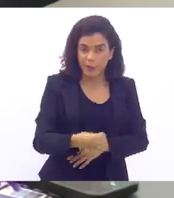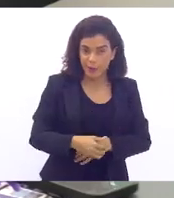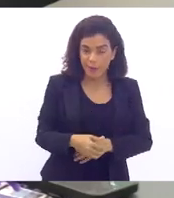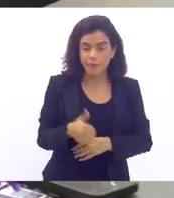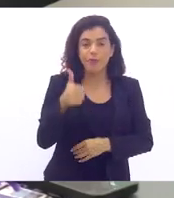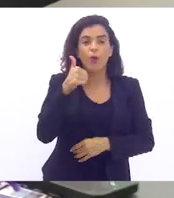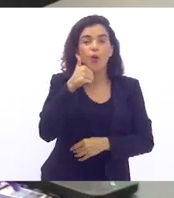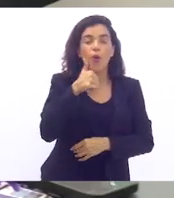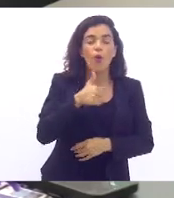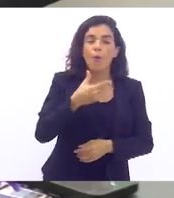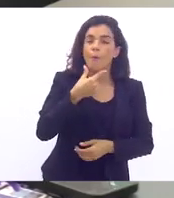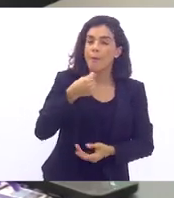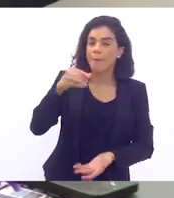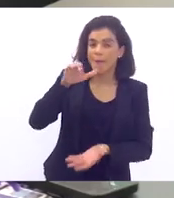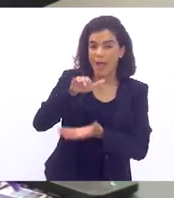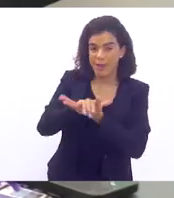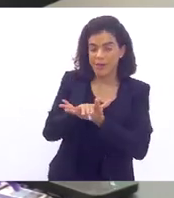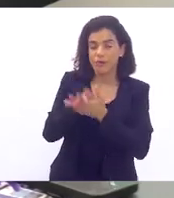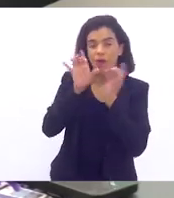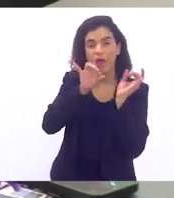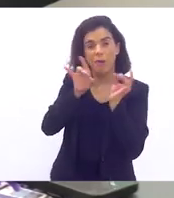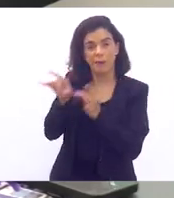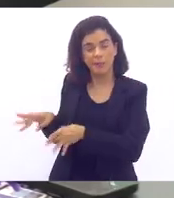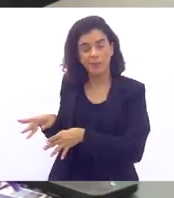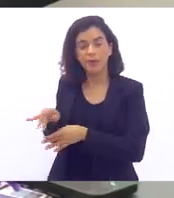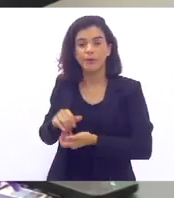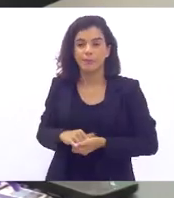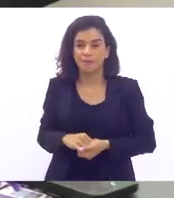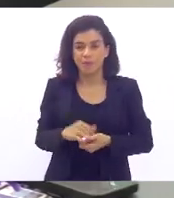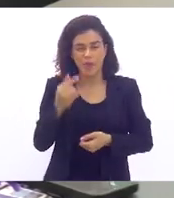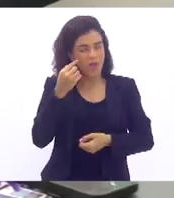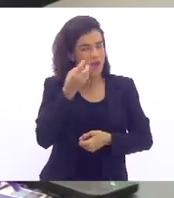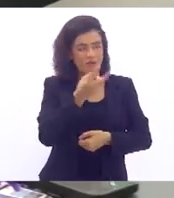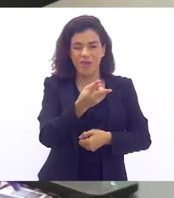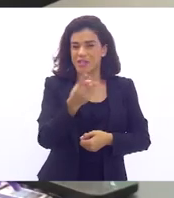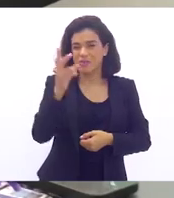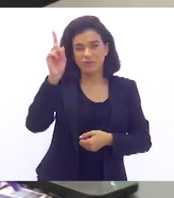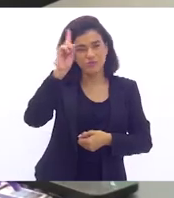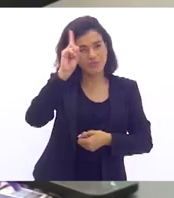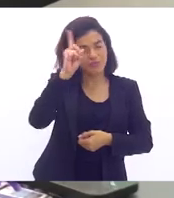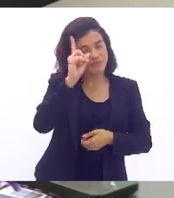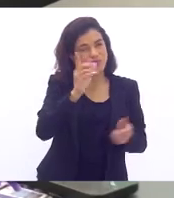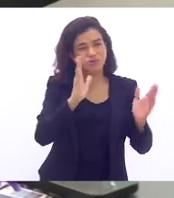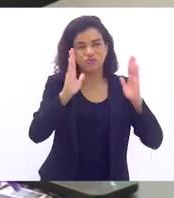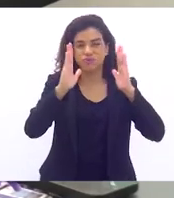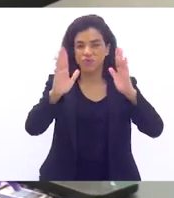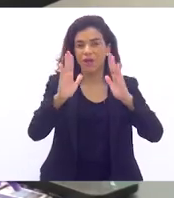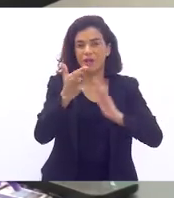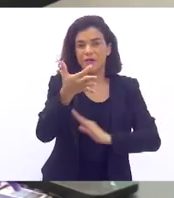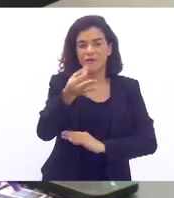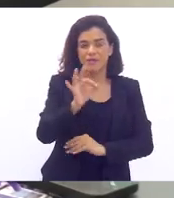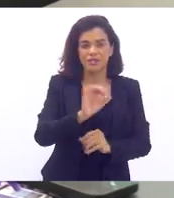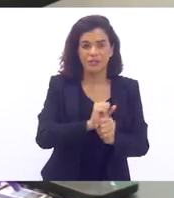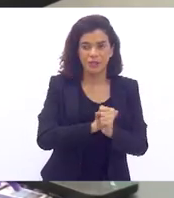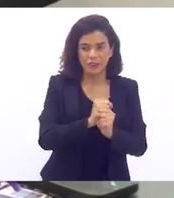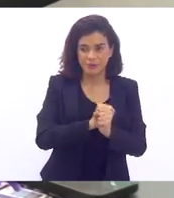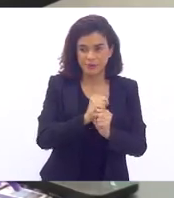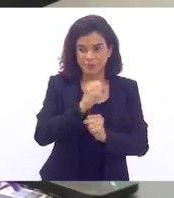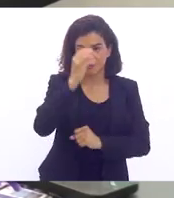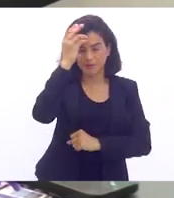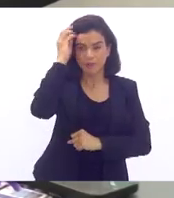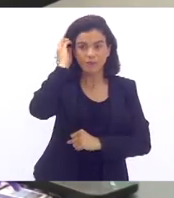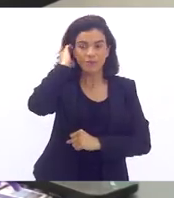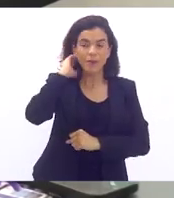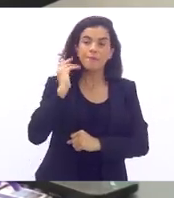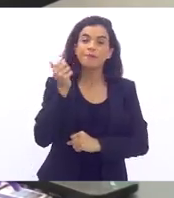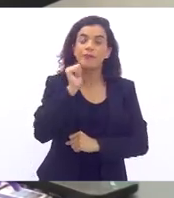abandona esposa qualquer tipo de doença eu vejo isso na prática Clínica desses 20 anos aí e a mãe muitas